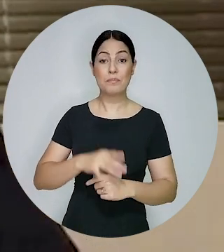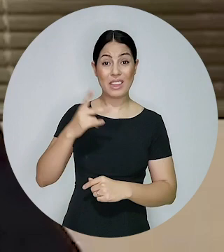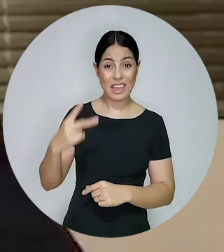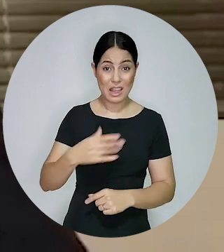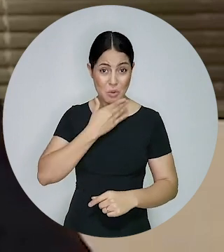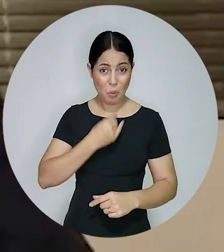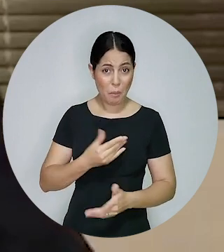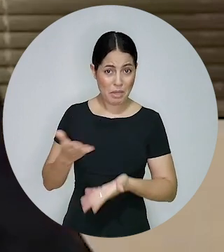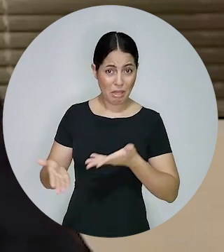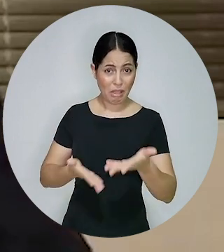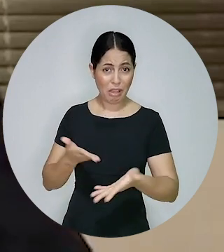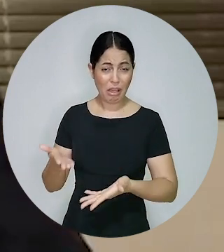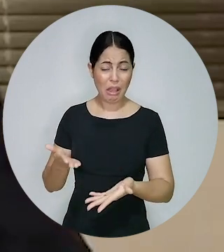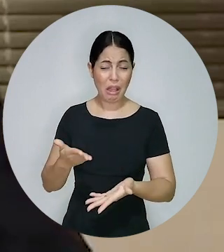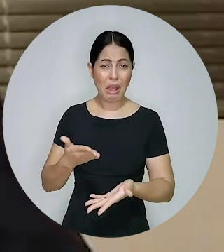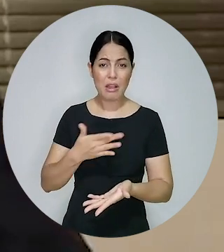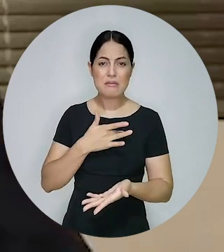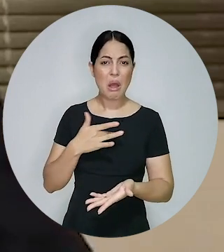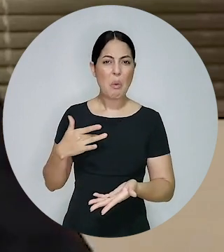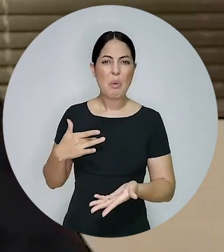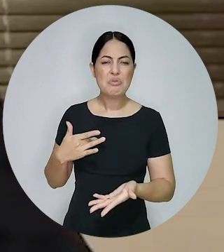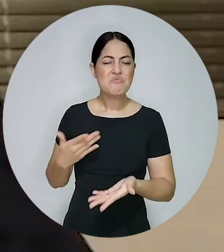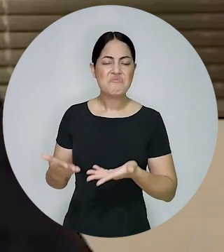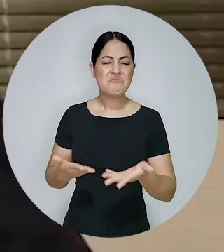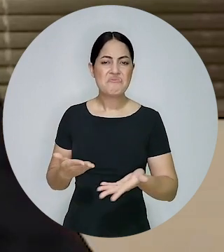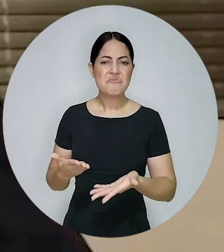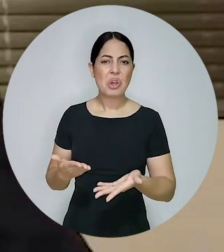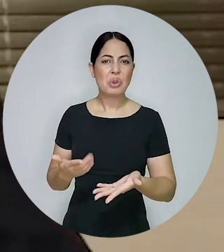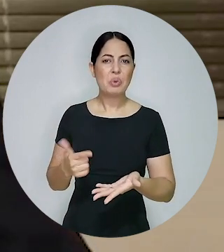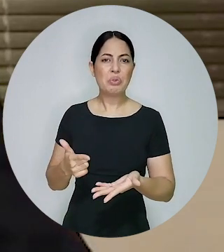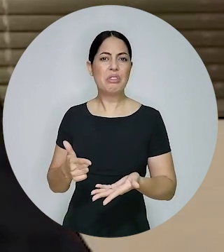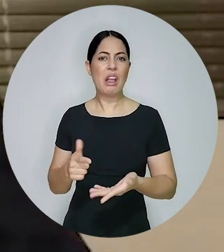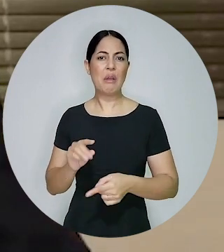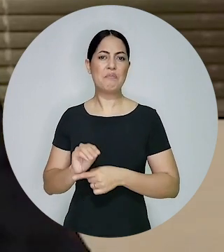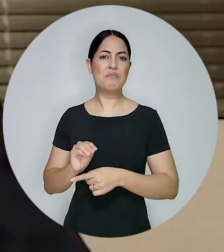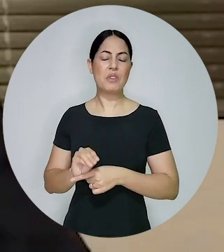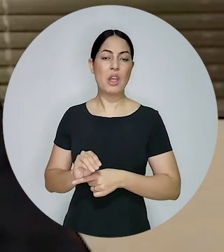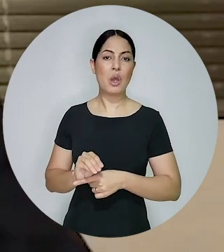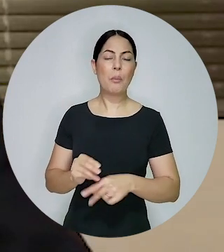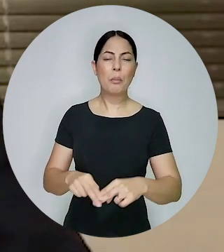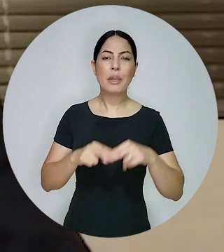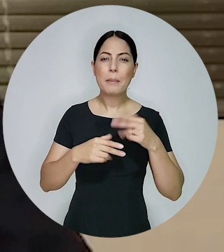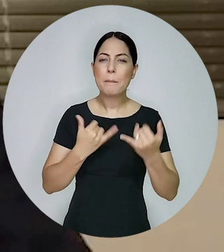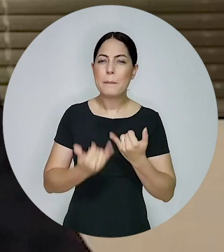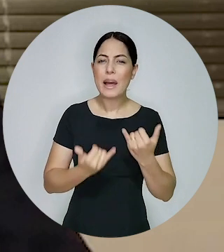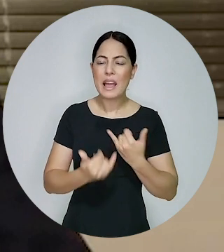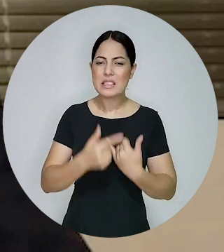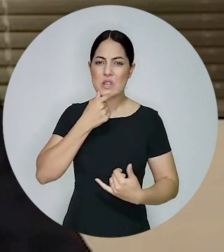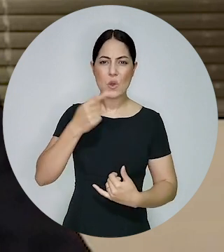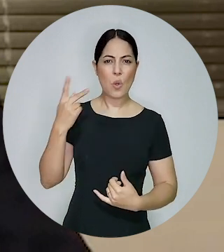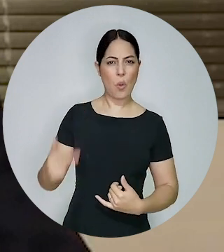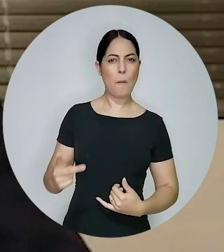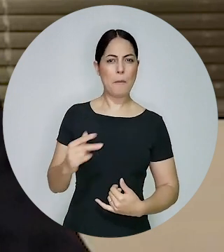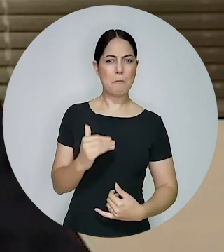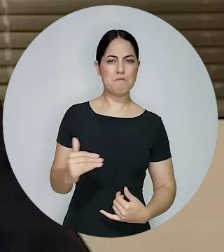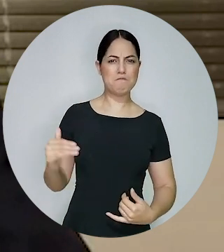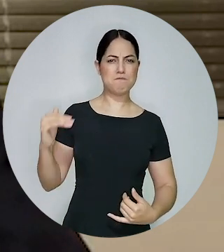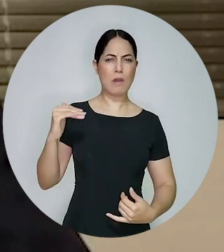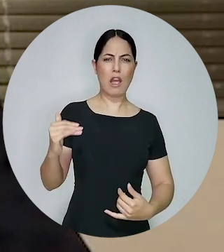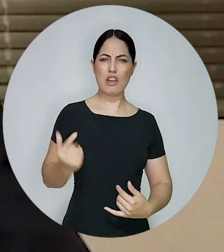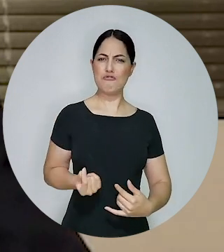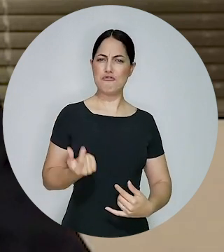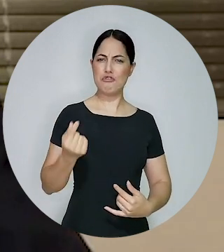segundo, também, porque o homem se cuida pouco, ele se acha autossuficiente. A gente tem uma cultura de que o homem sempre foi